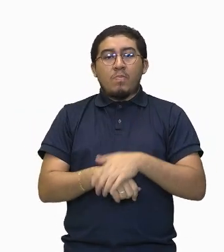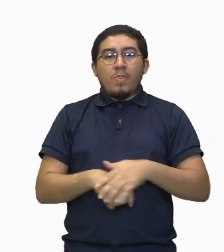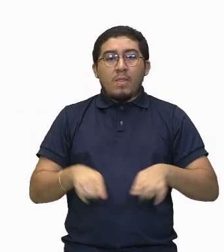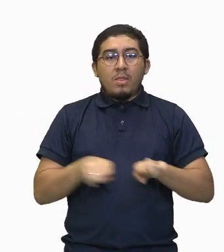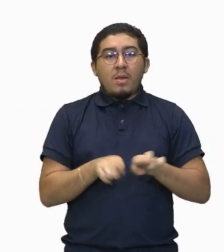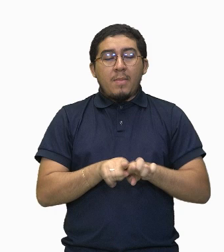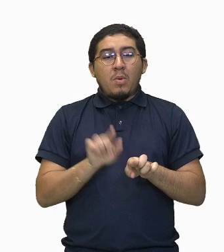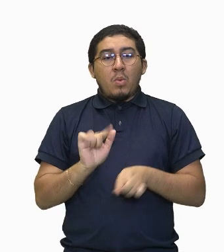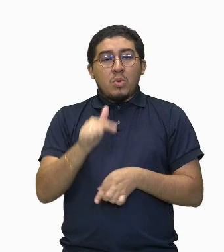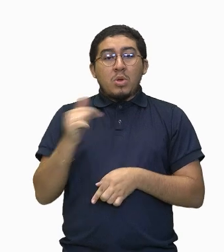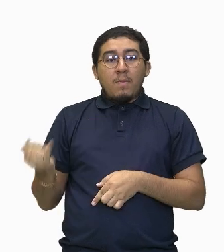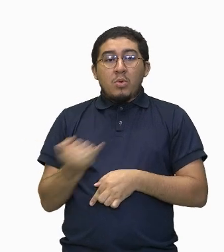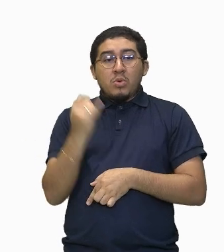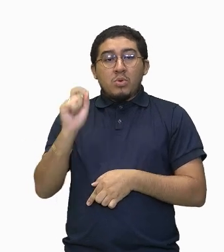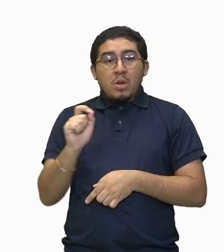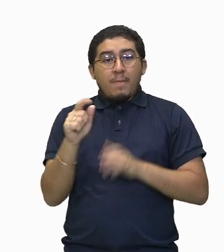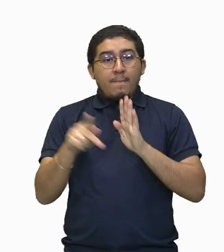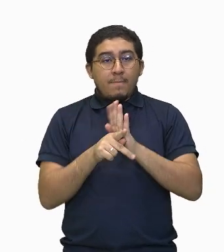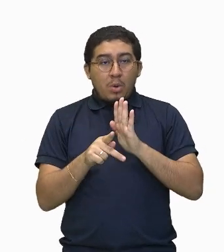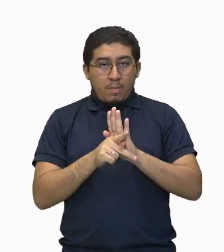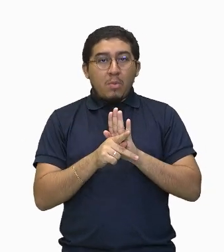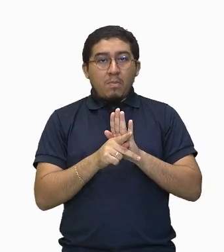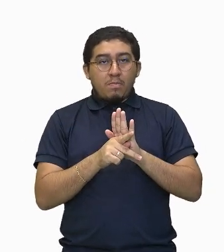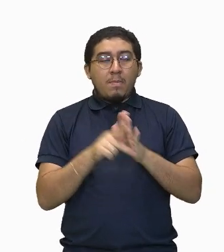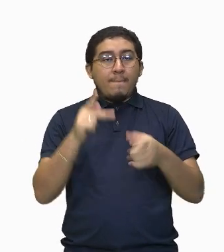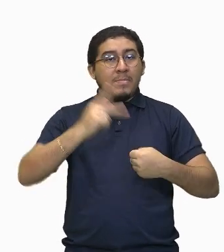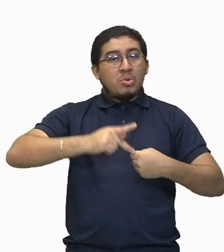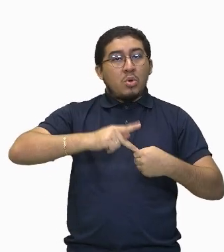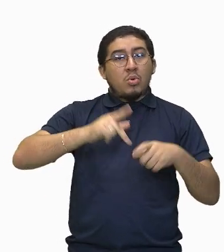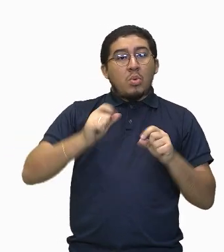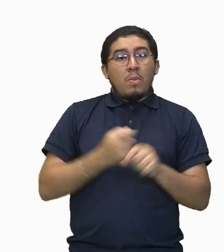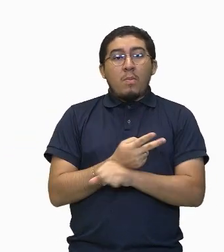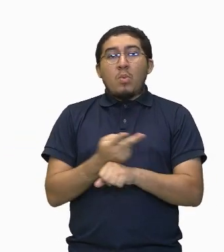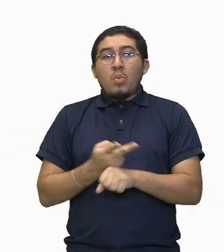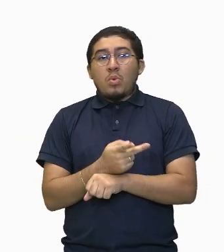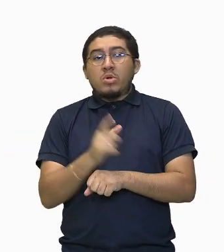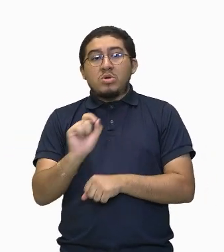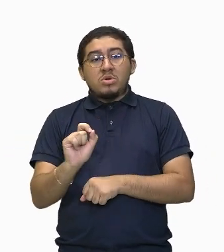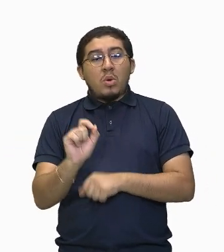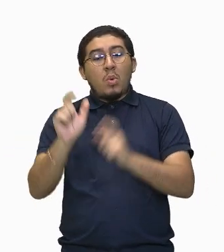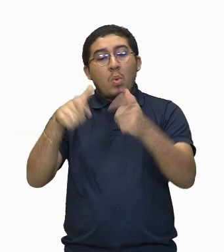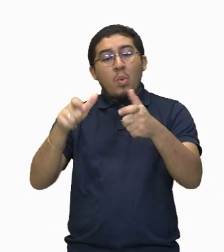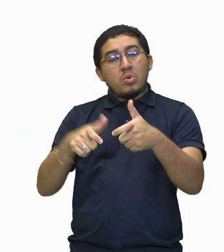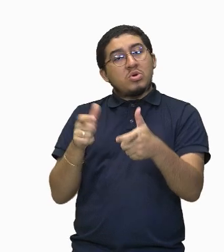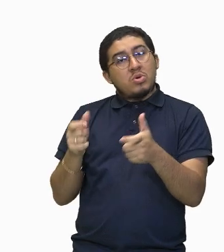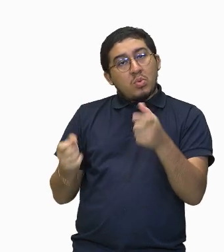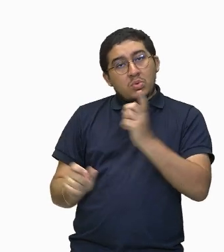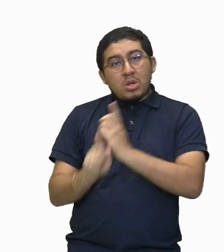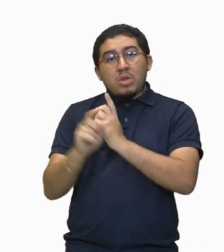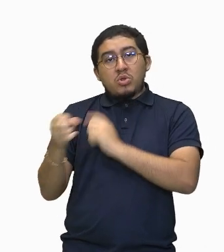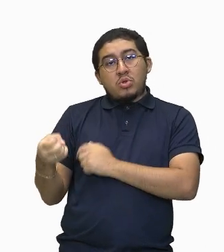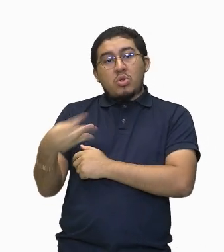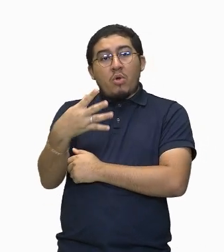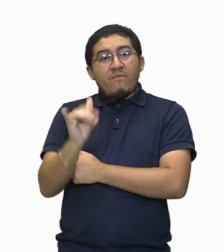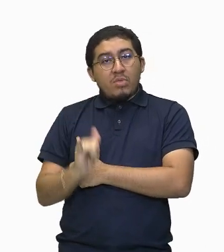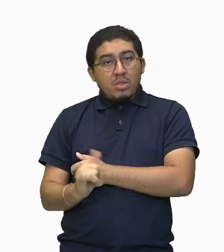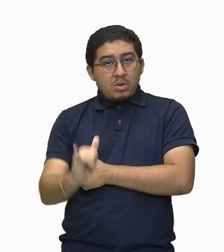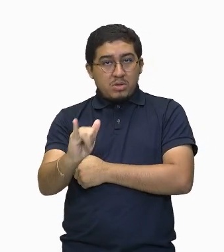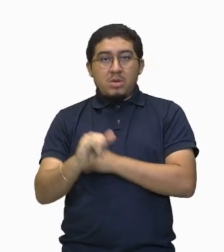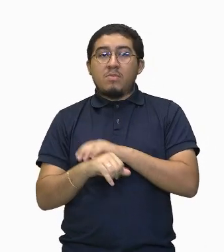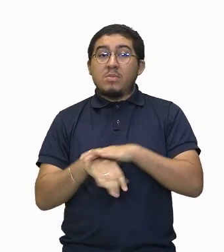do petróleo na década de 70 é a busca por fontes alternativas de energia. Então, governos,